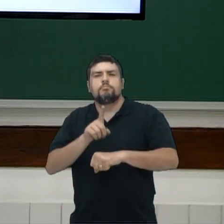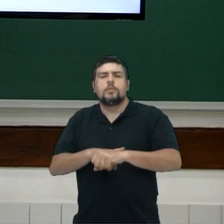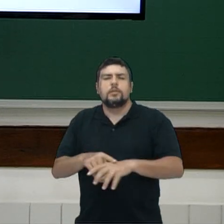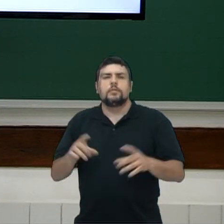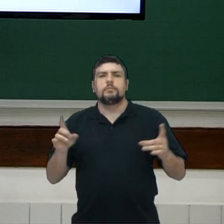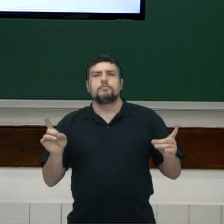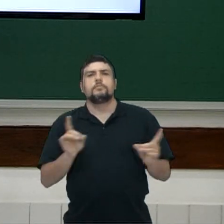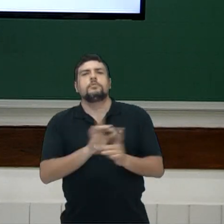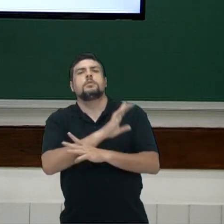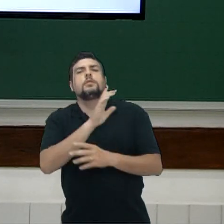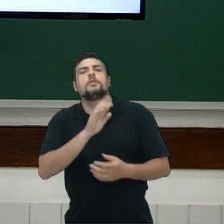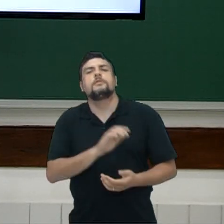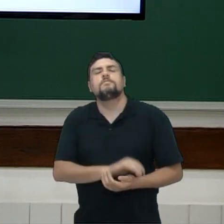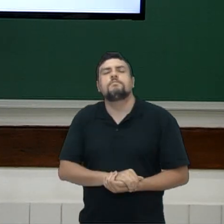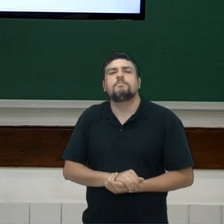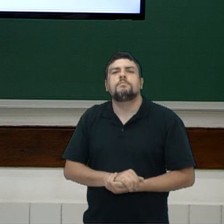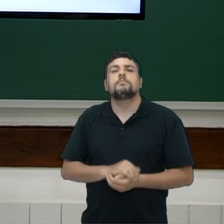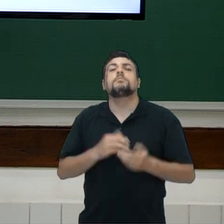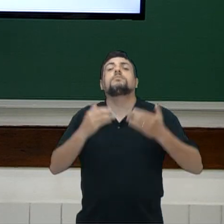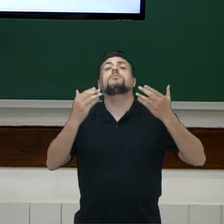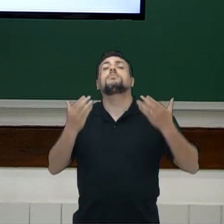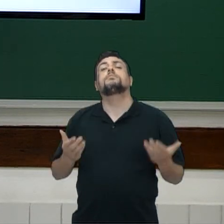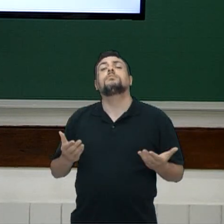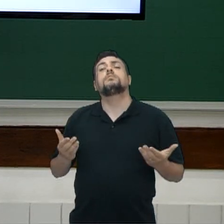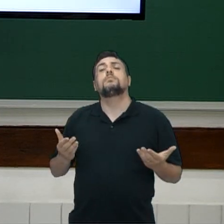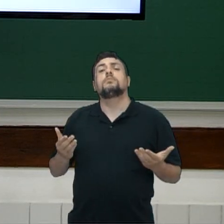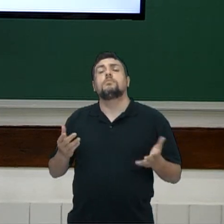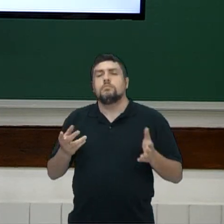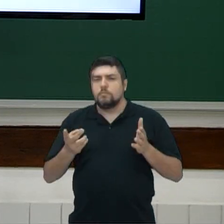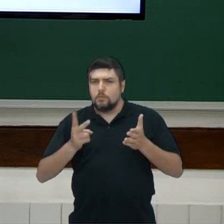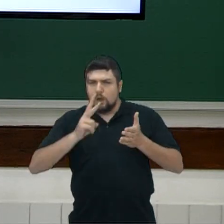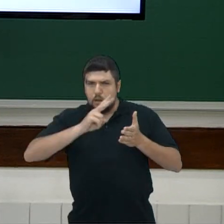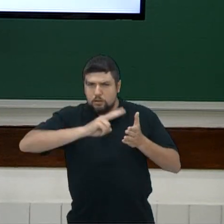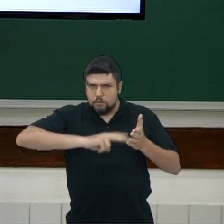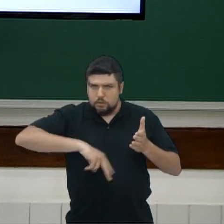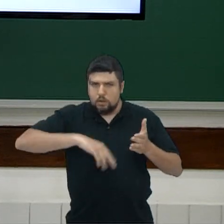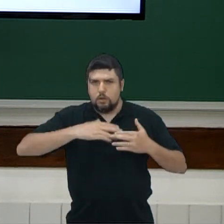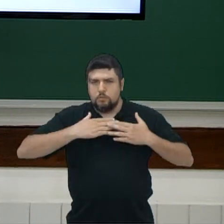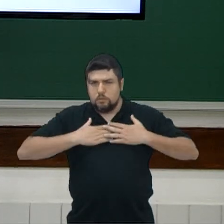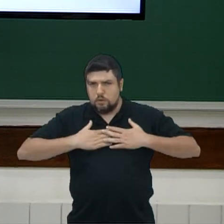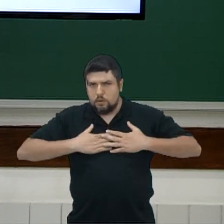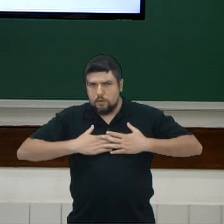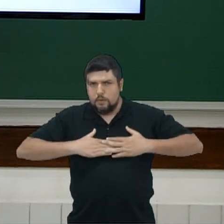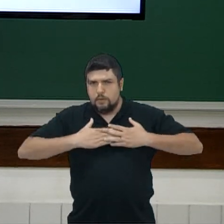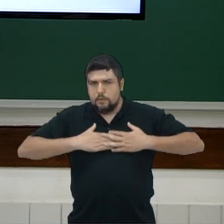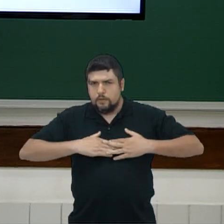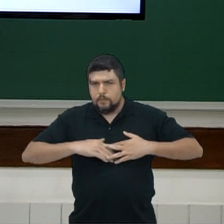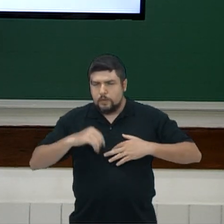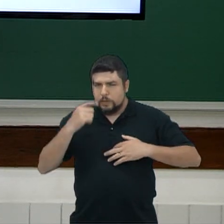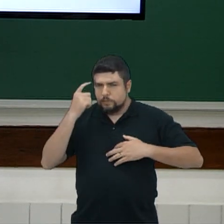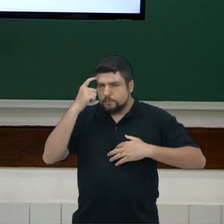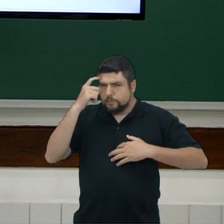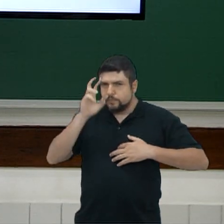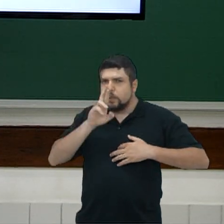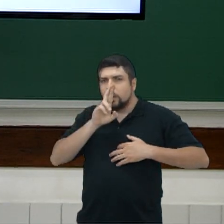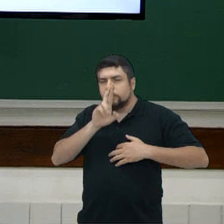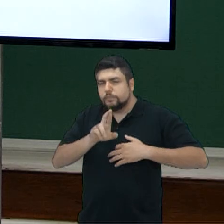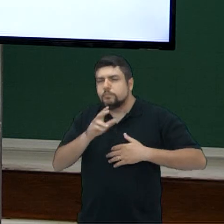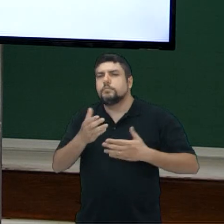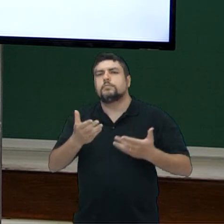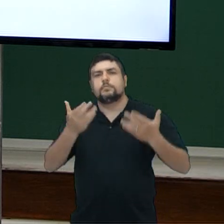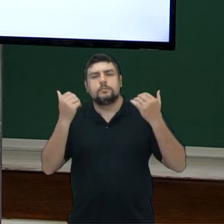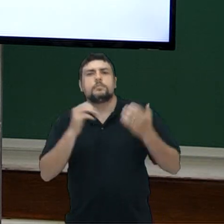campo esgotado, pessoal. E aí, leu certinho? Conseguiu resolver? Maravilha, vamos aqui